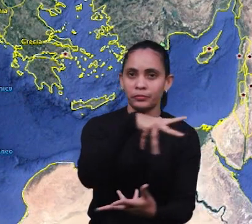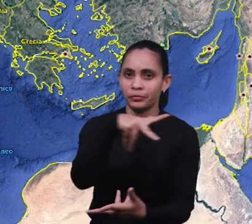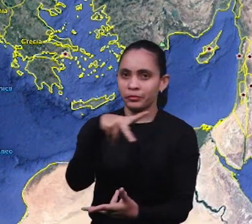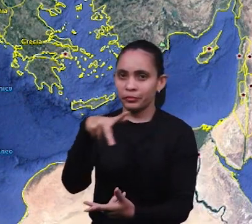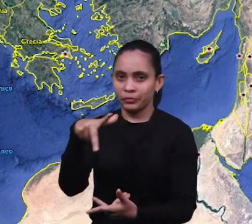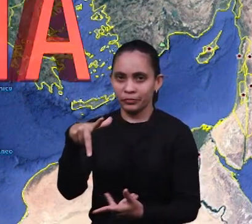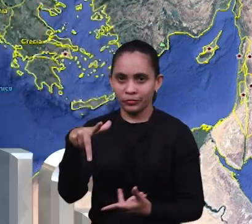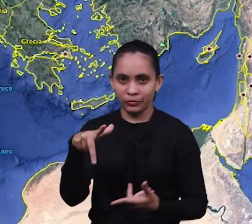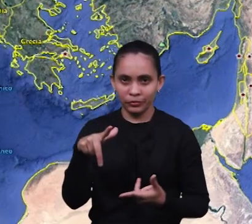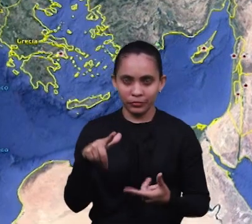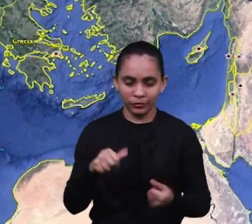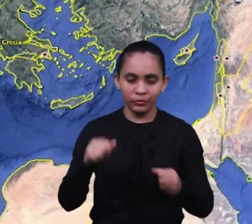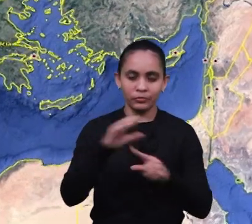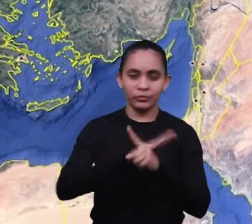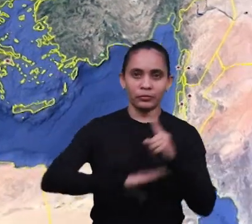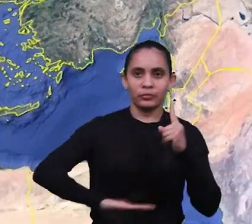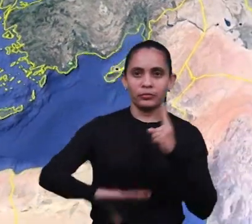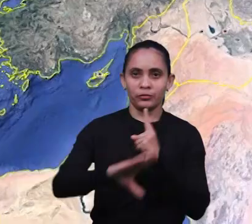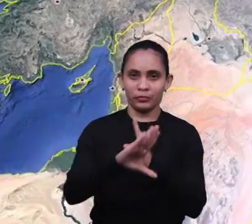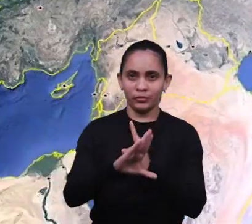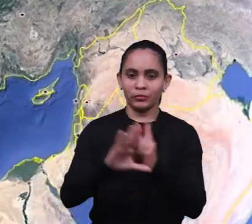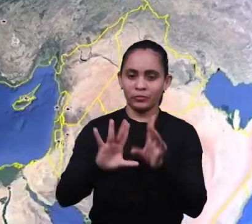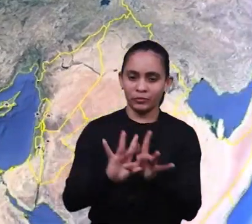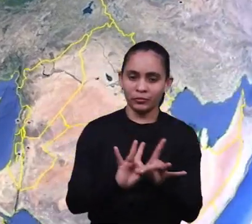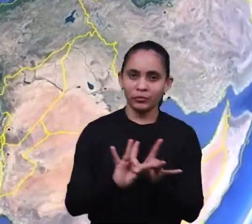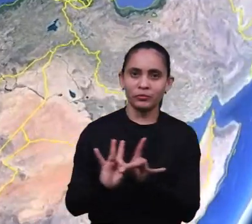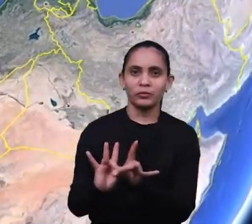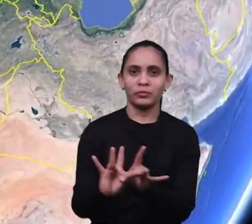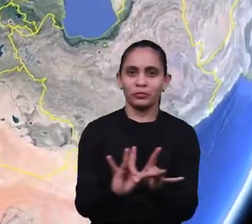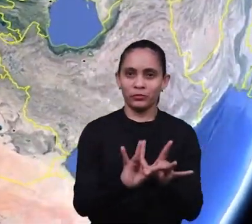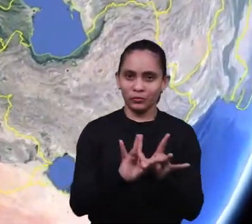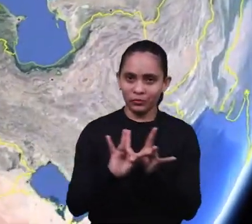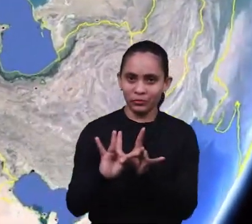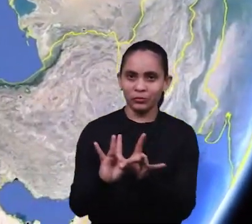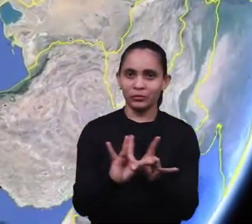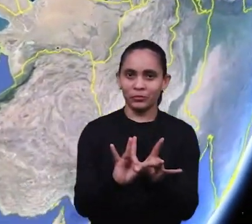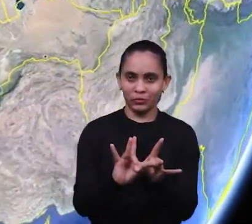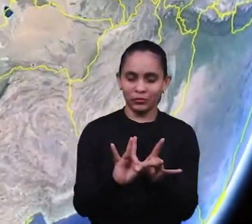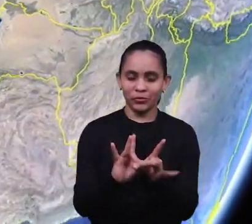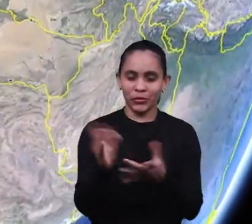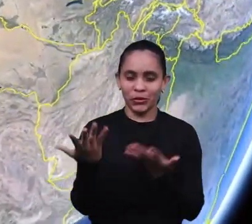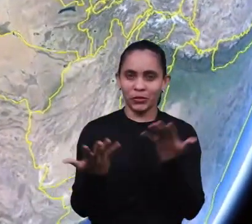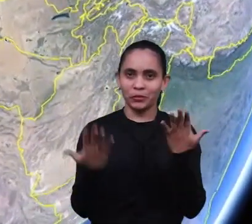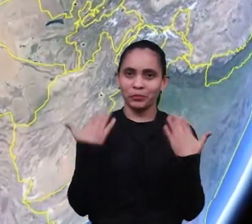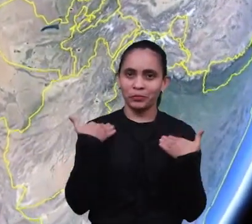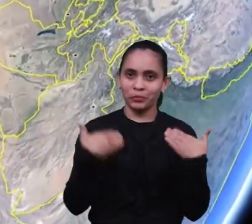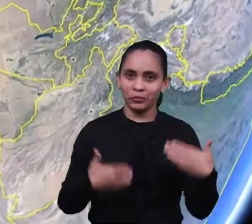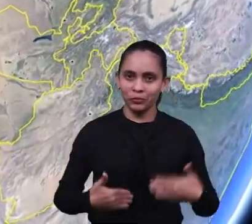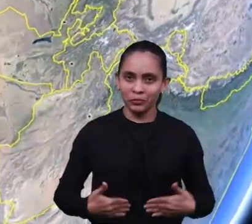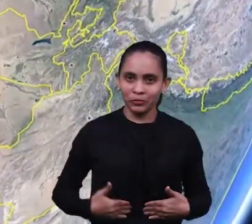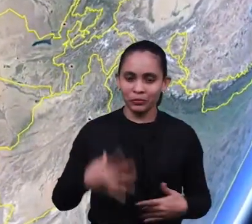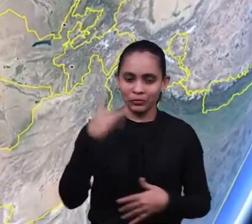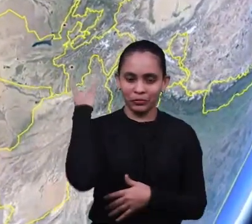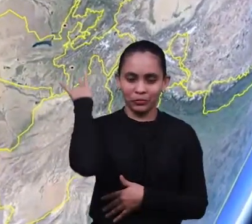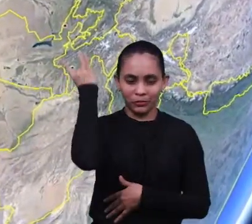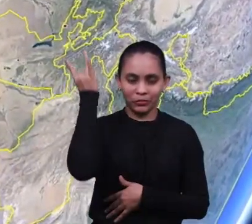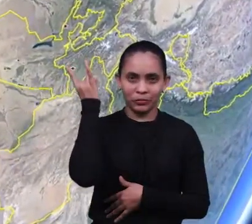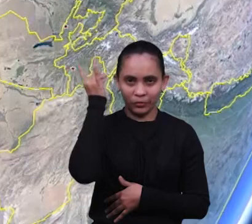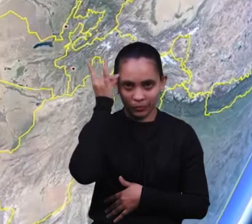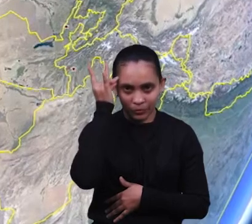Todas as partes do mundo participam de um mesmo culto, em conjunto, no mesmo corpo e no mesmo